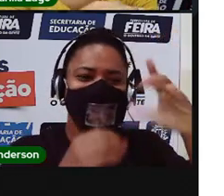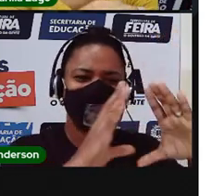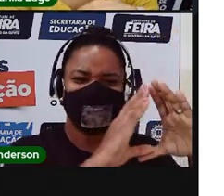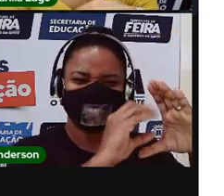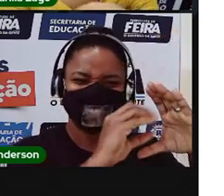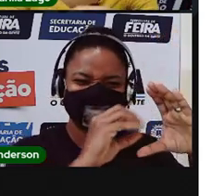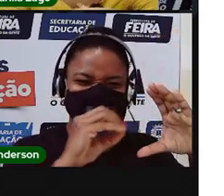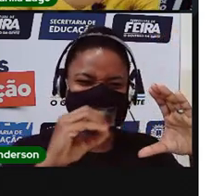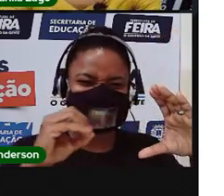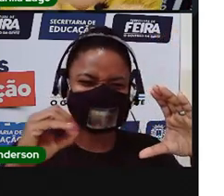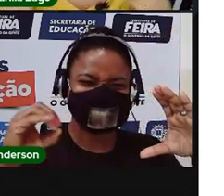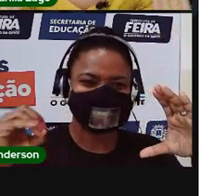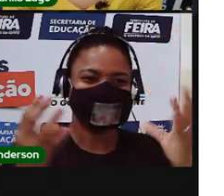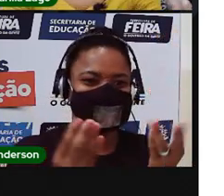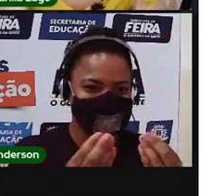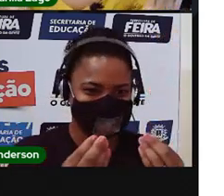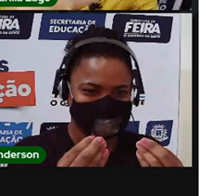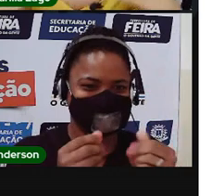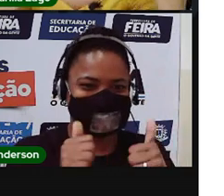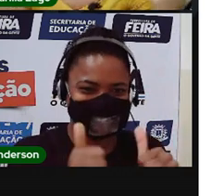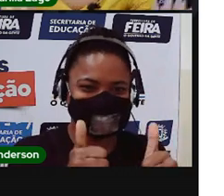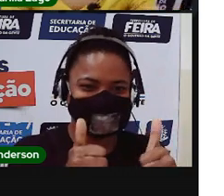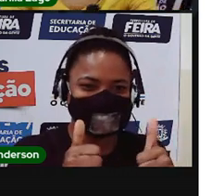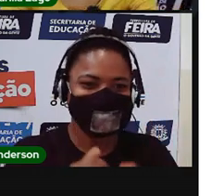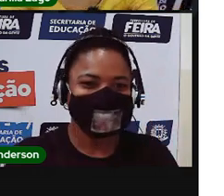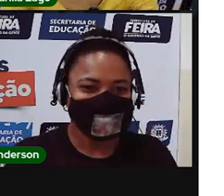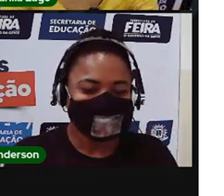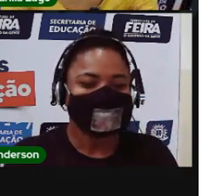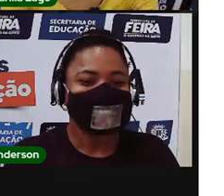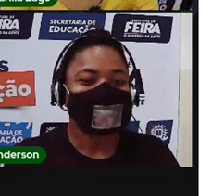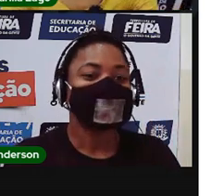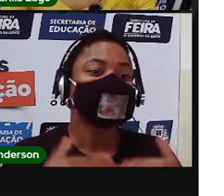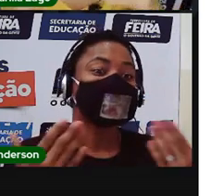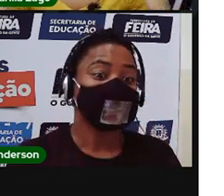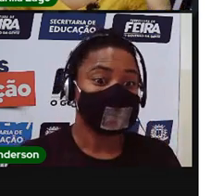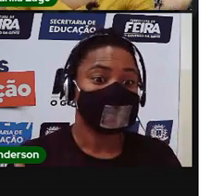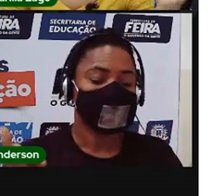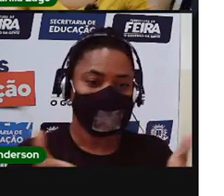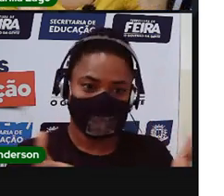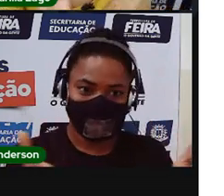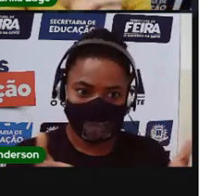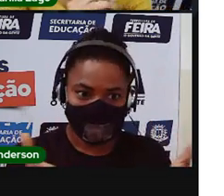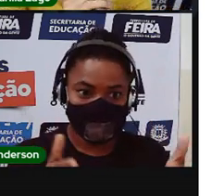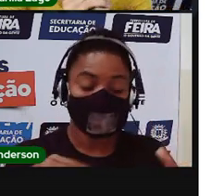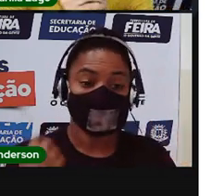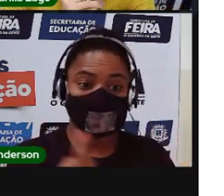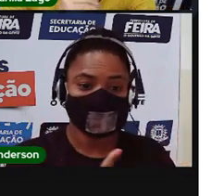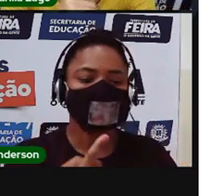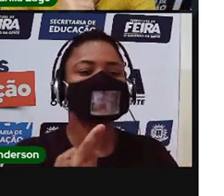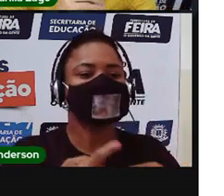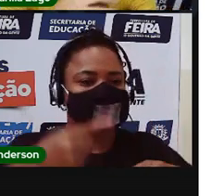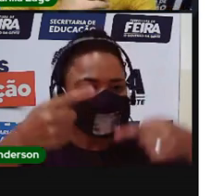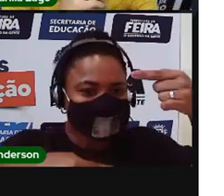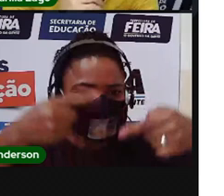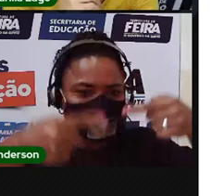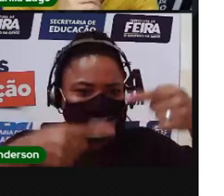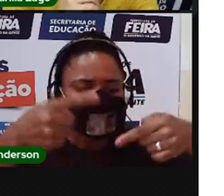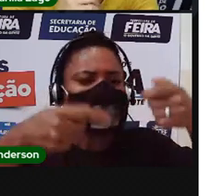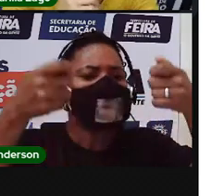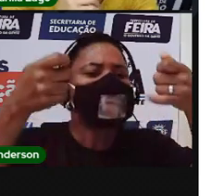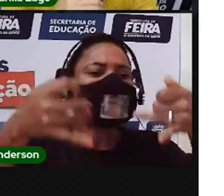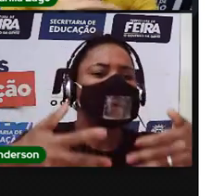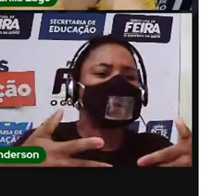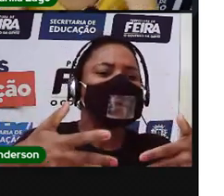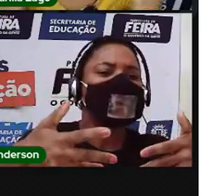emoji. Mas então, a partir dessa discussão, qual é a representação de um jovem